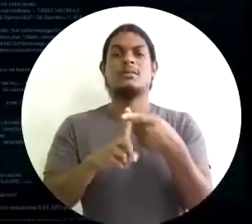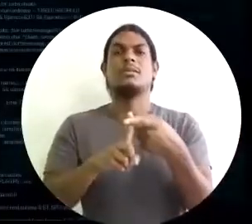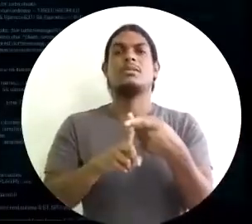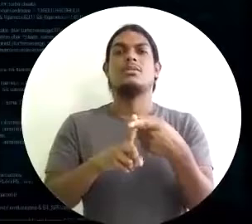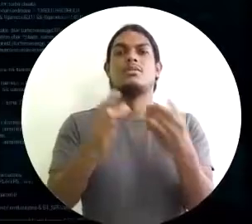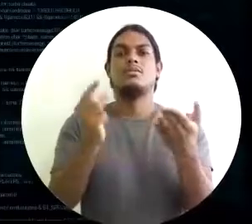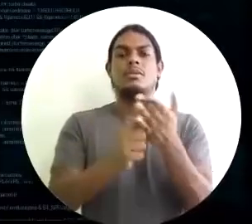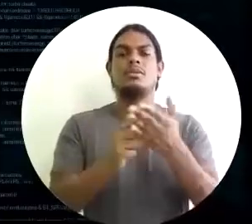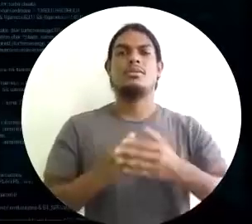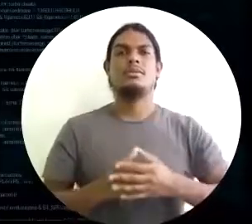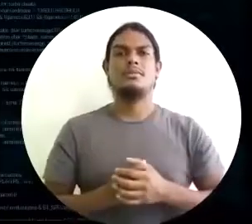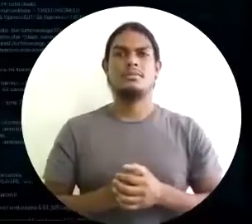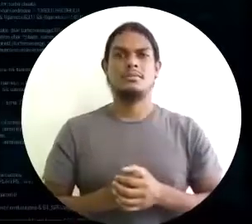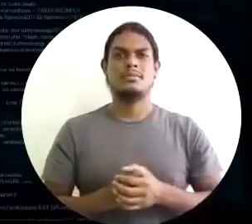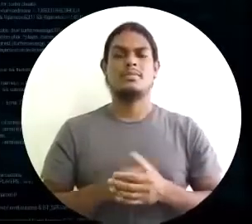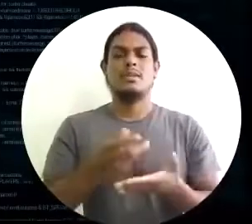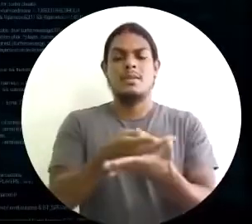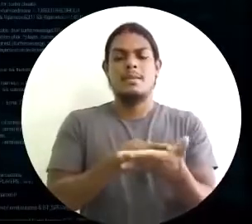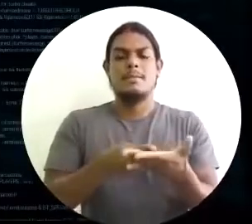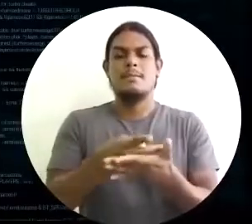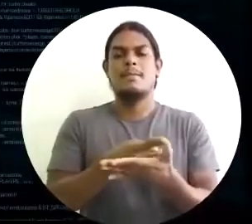o arquivo,